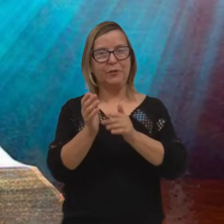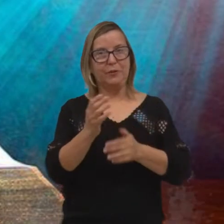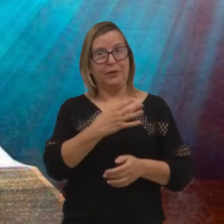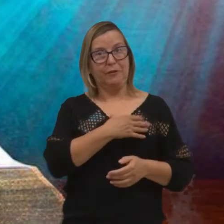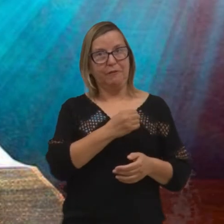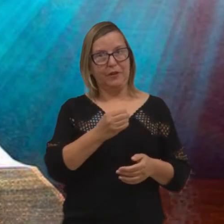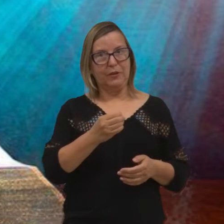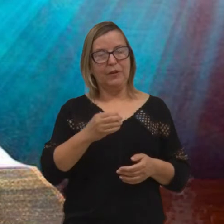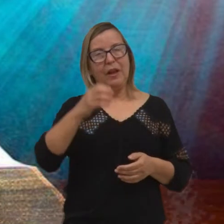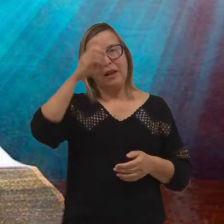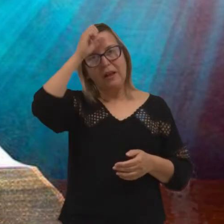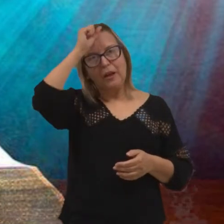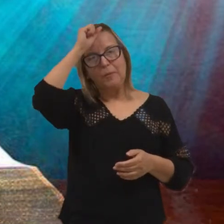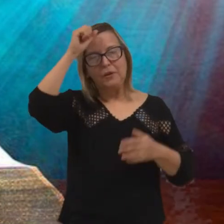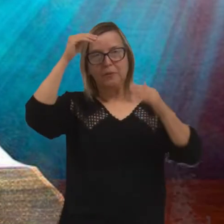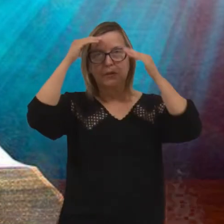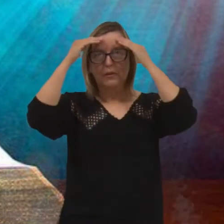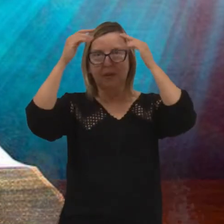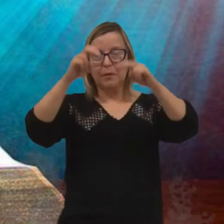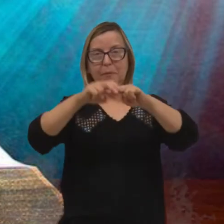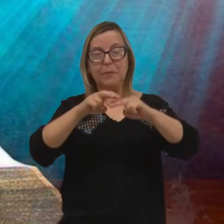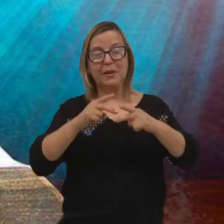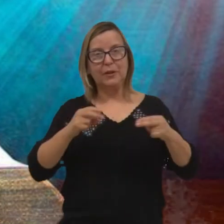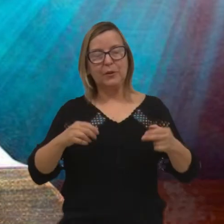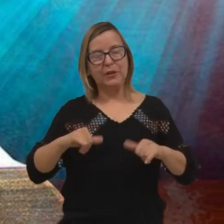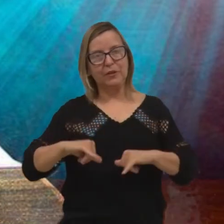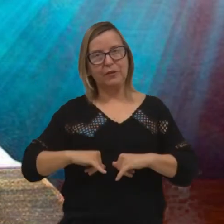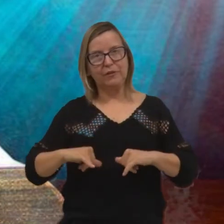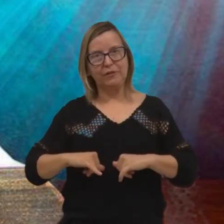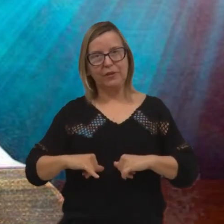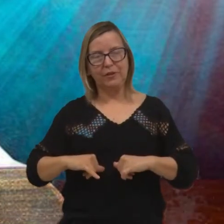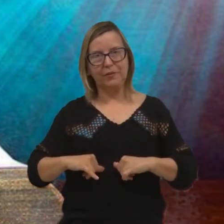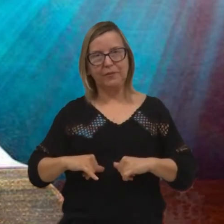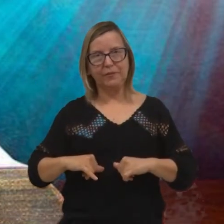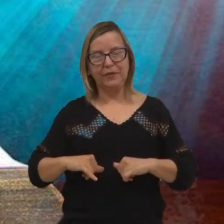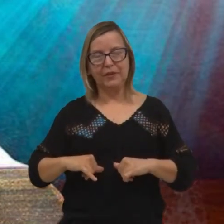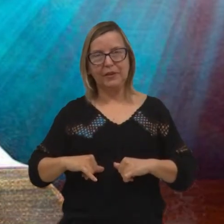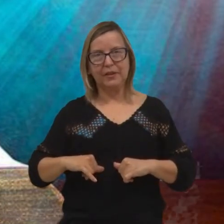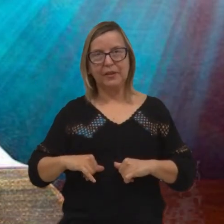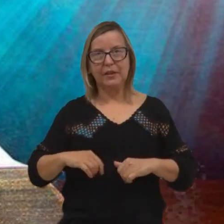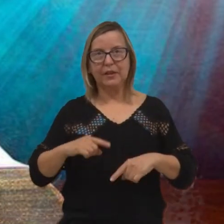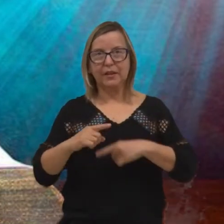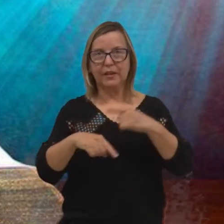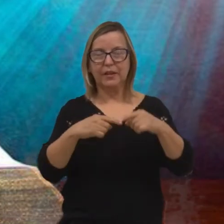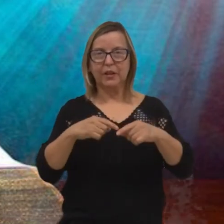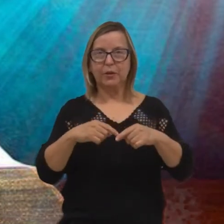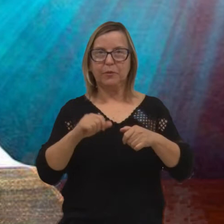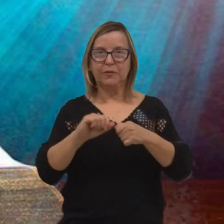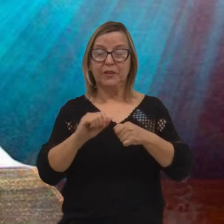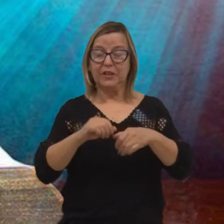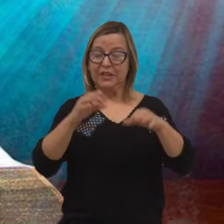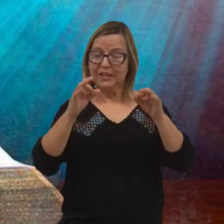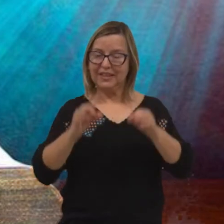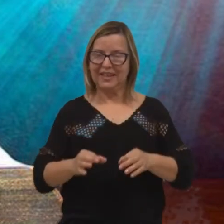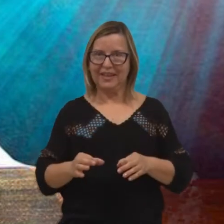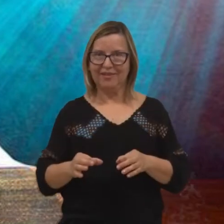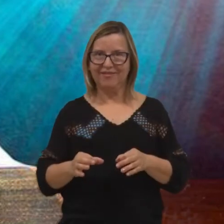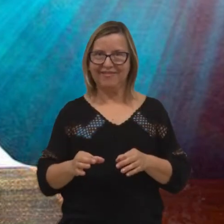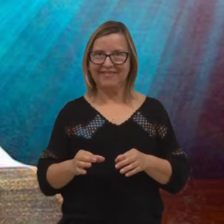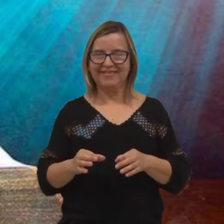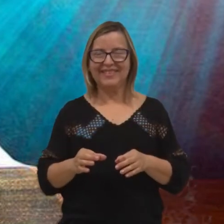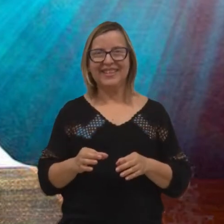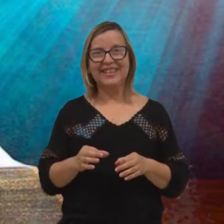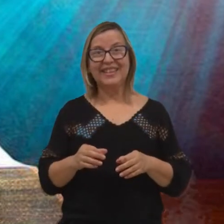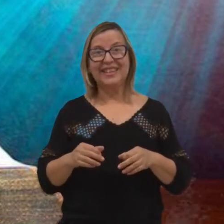a obediência pelas coisas que sofreu, e tendo sido aperfeiçoado, tornou-se o autor da